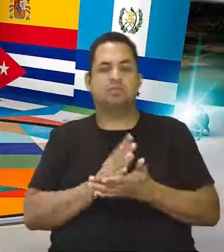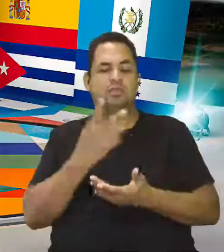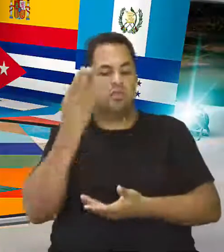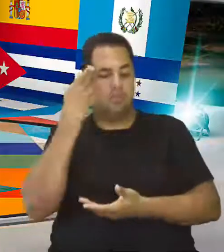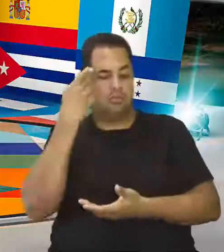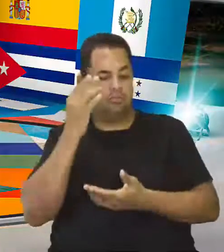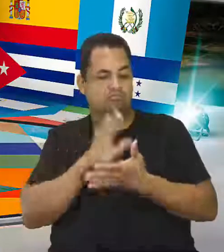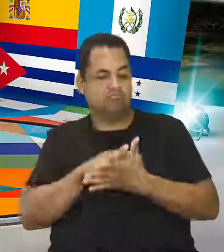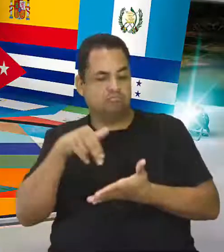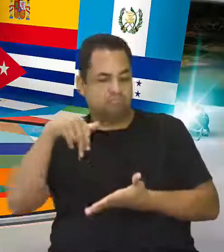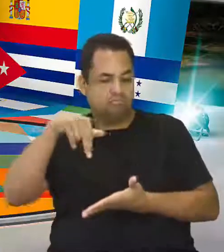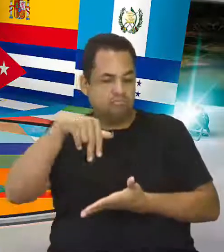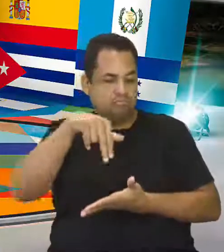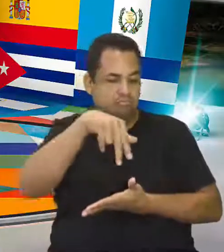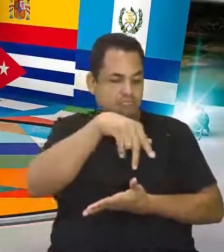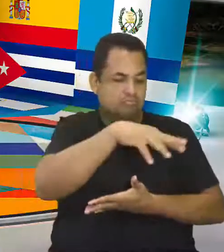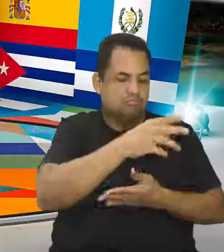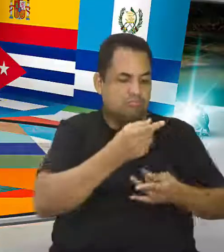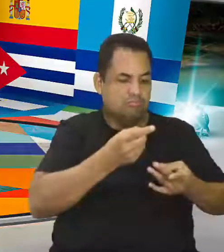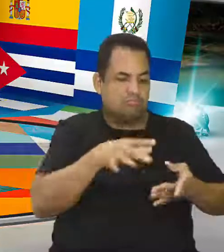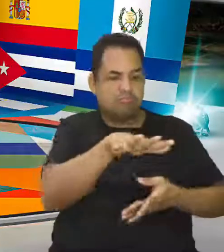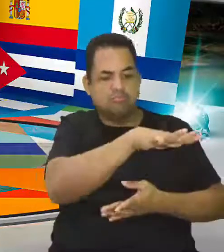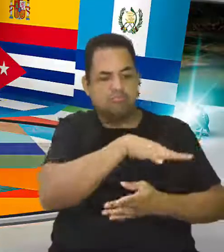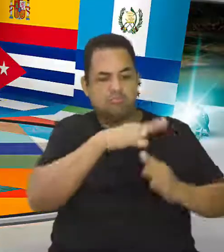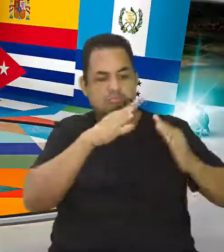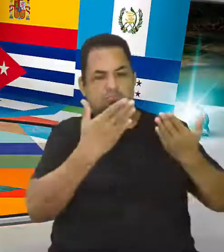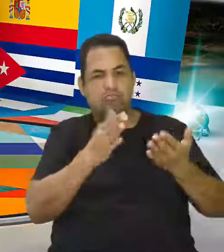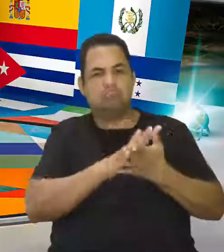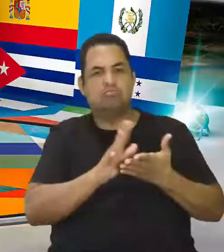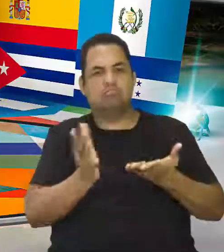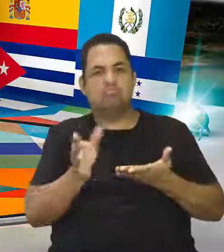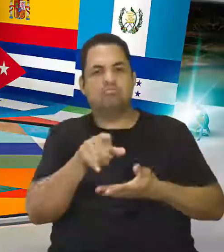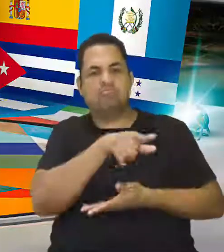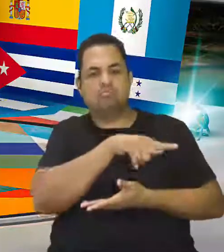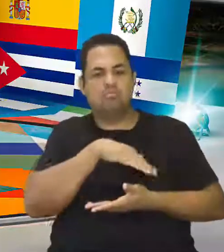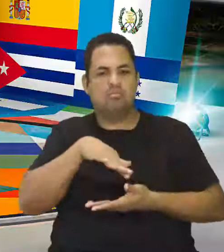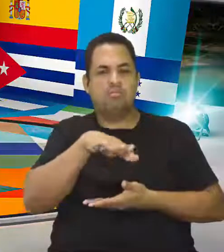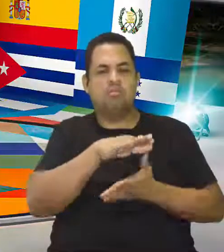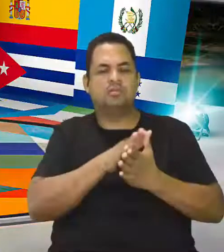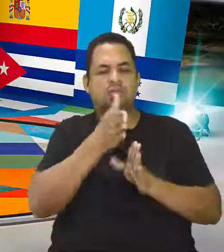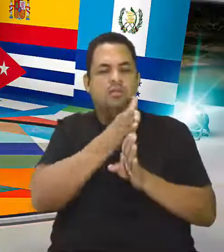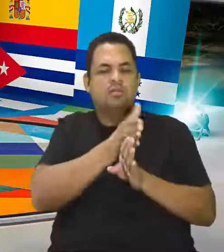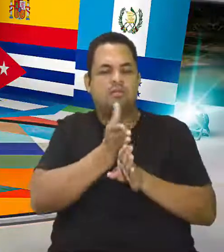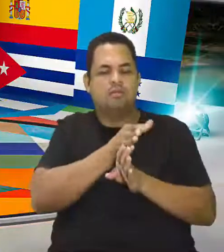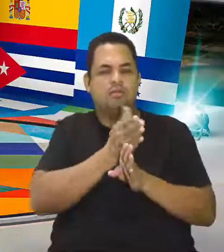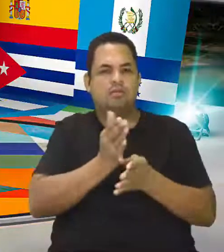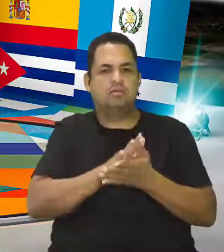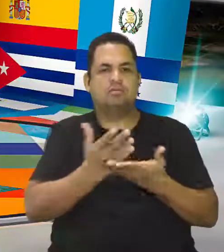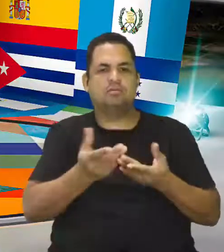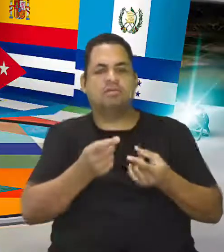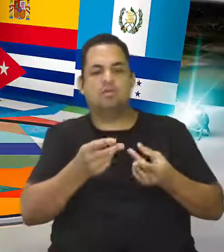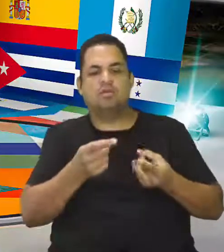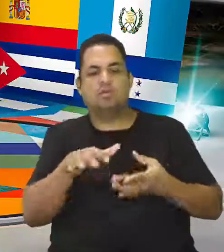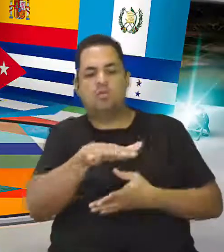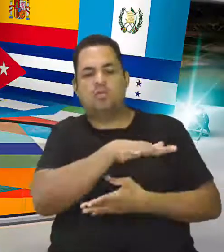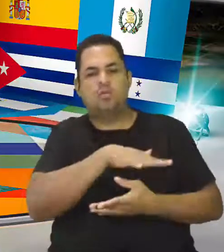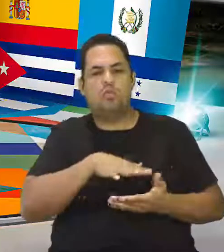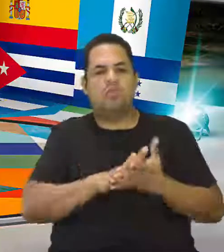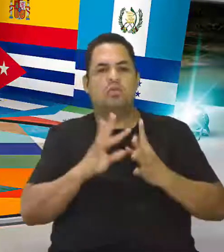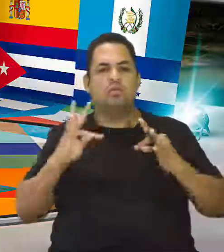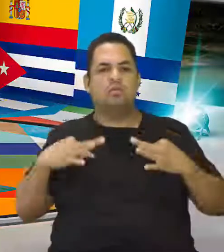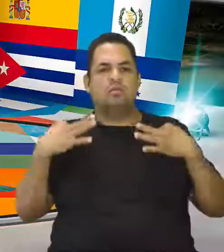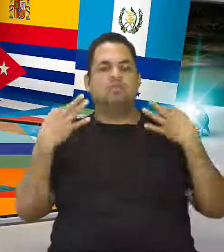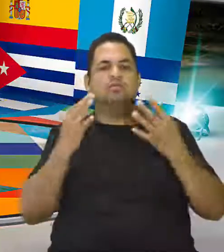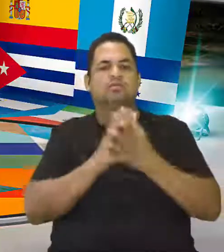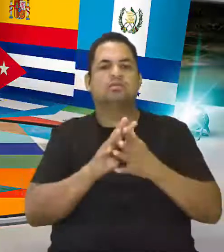nos comércios, andar nos estabelecimentos, não só ali na fronteira, que é onde o comércio mesmo para turista,